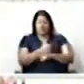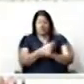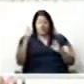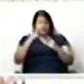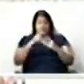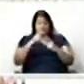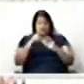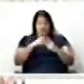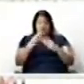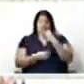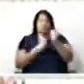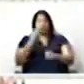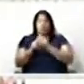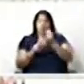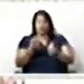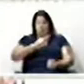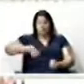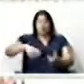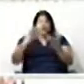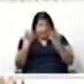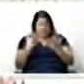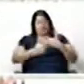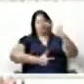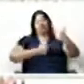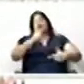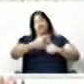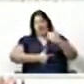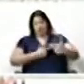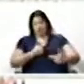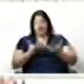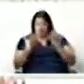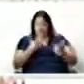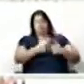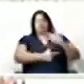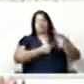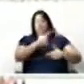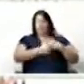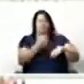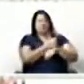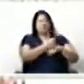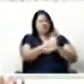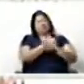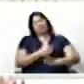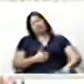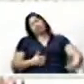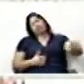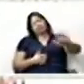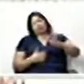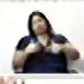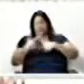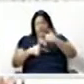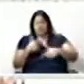nós queremos trabalhar. Todos os profissionais, Uma grande maioria quer